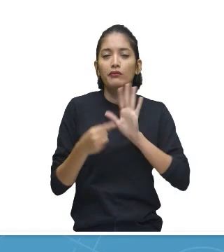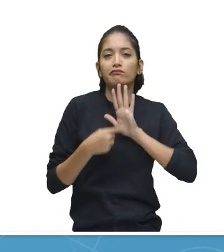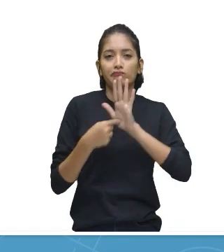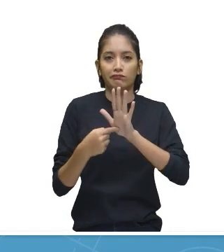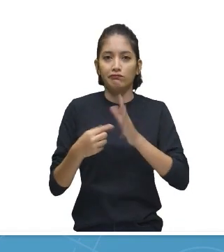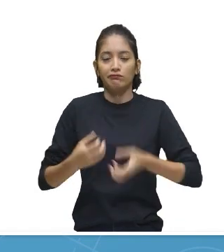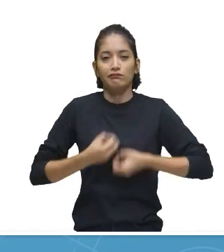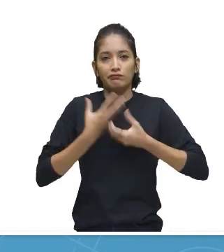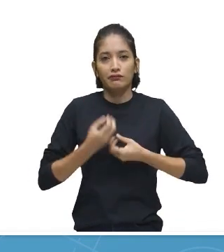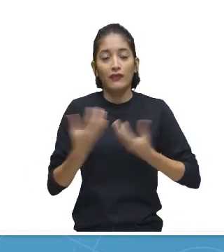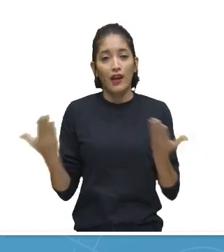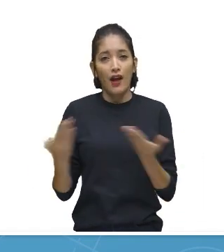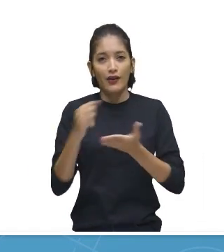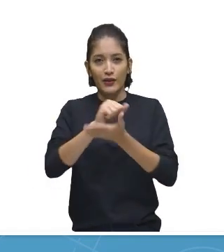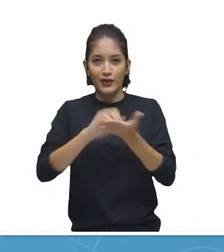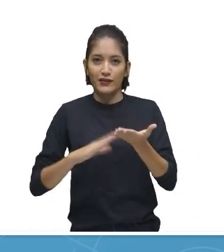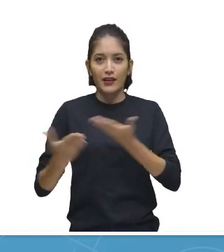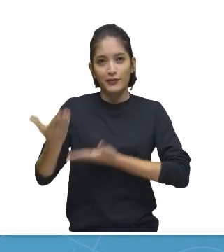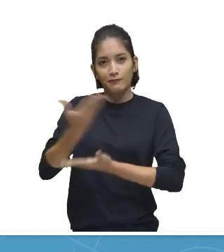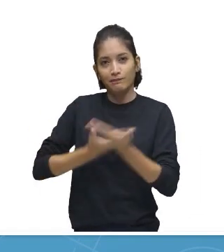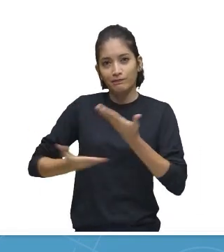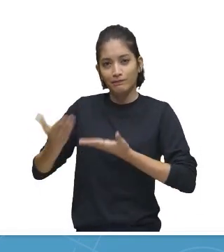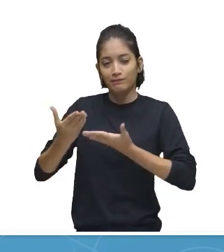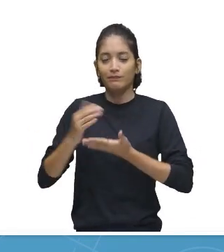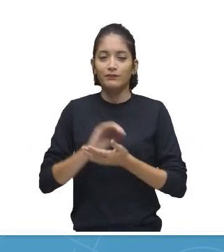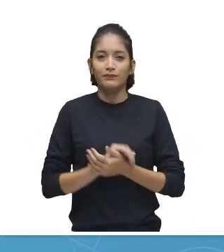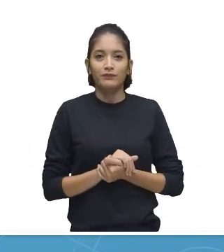vamos para a nossa atividade.